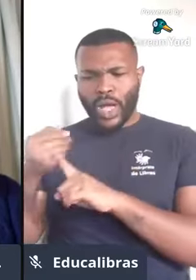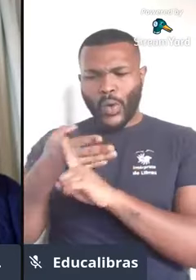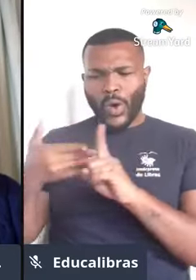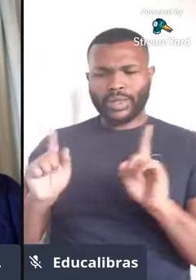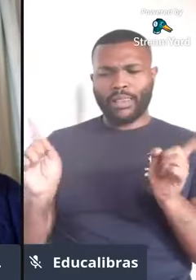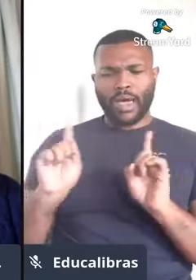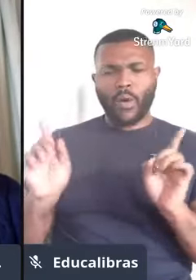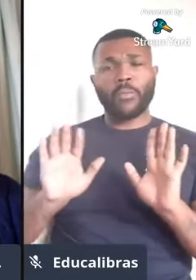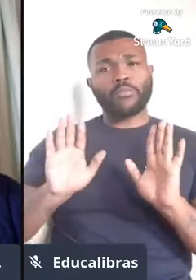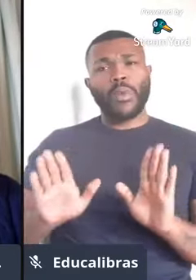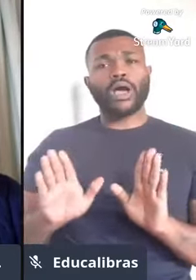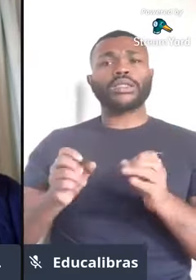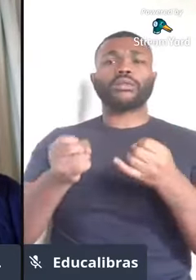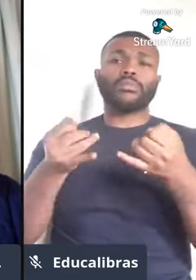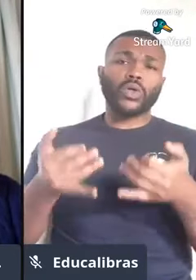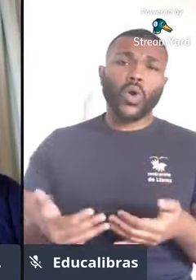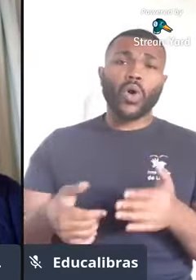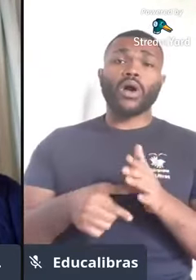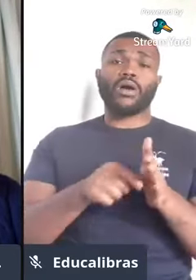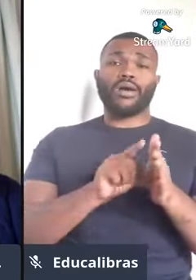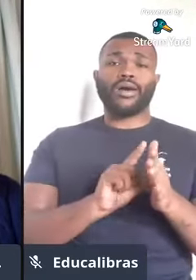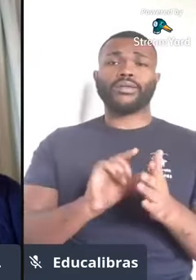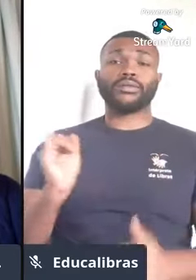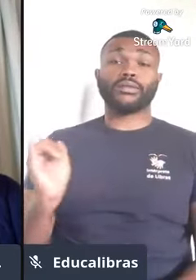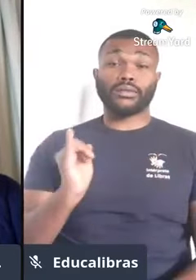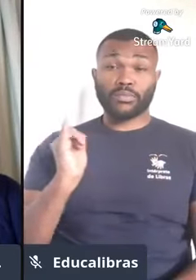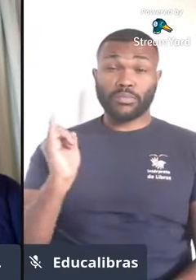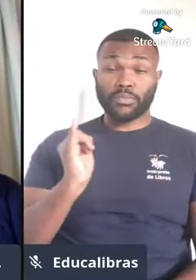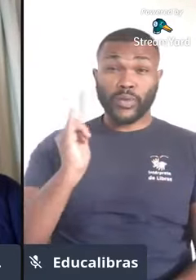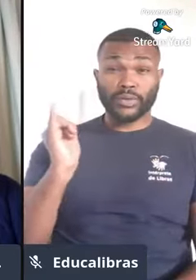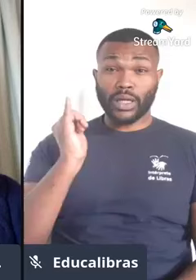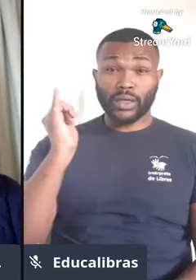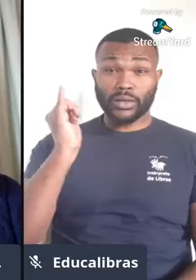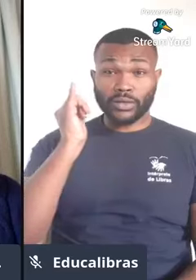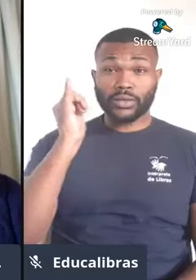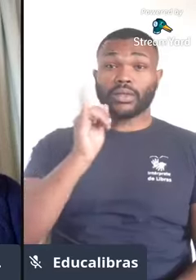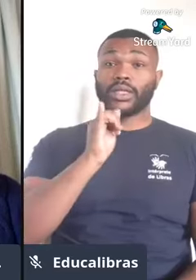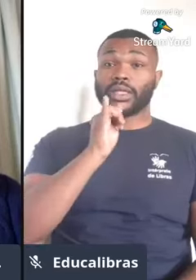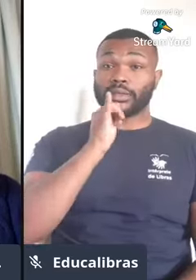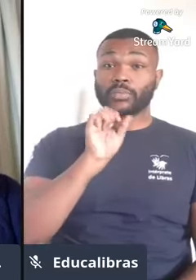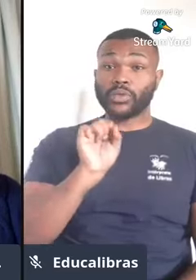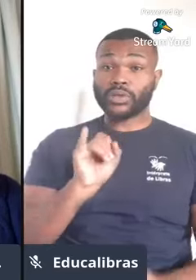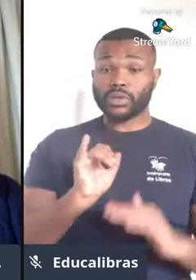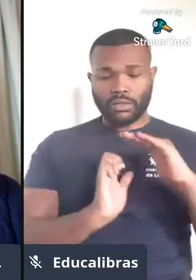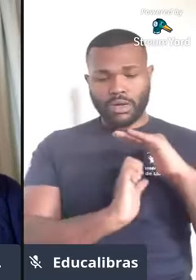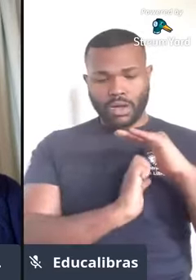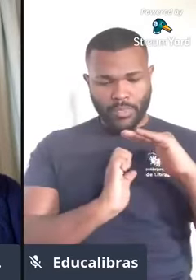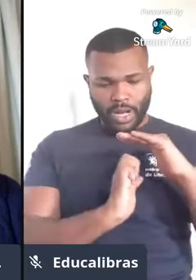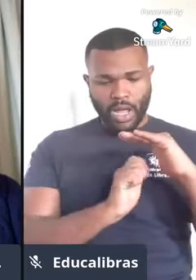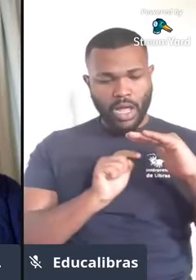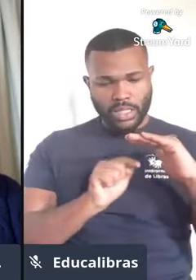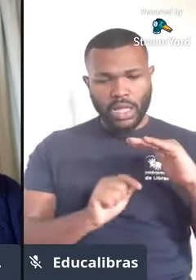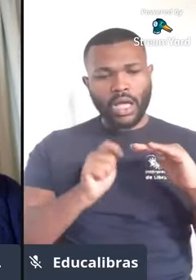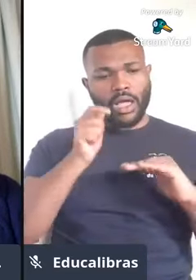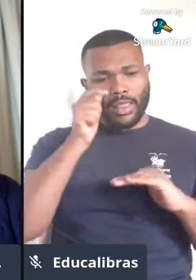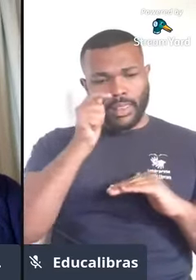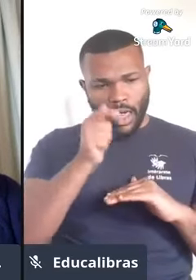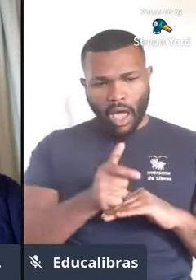ressalva, né, também acho importante dizer que, quando a empresa tem interesse em contratar aprendizes